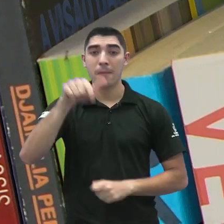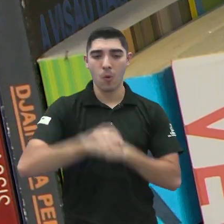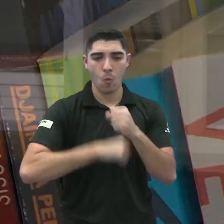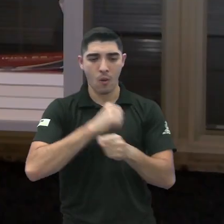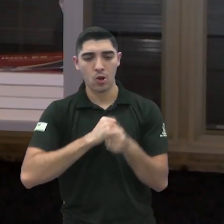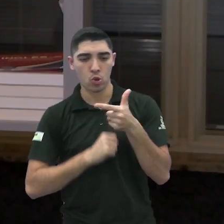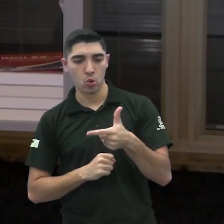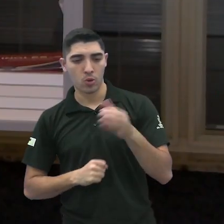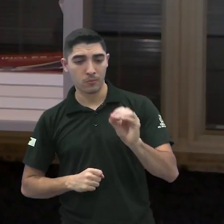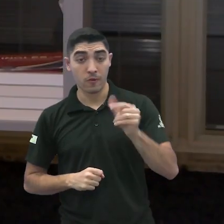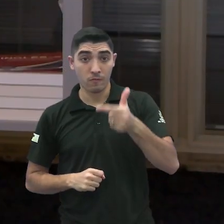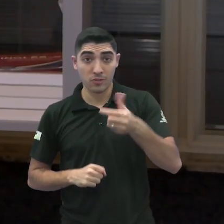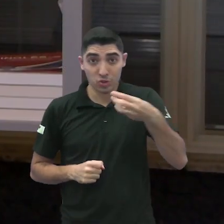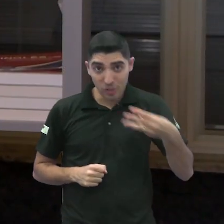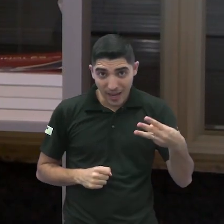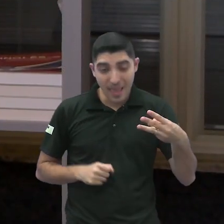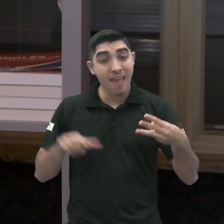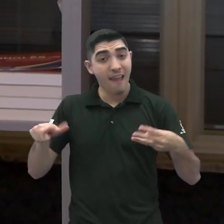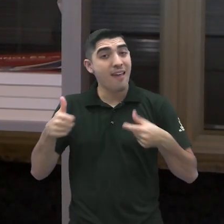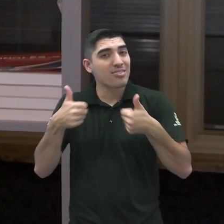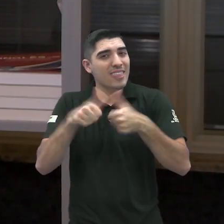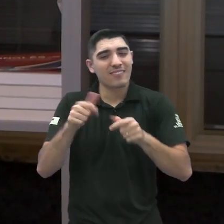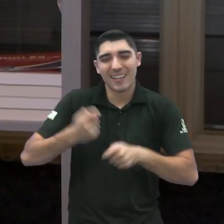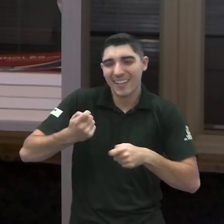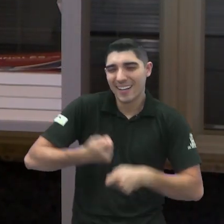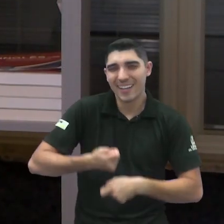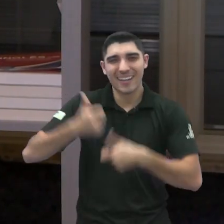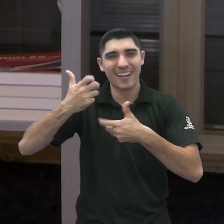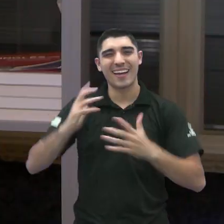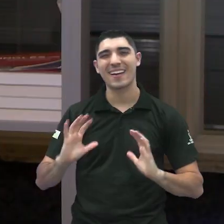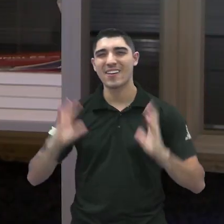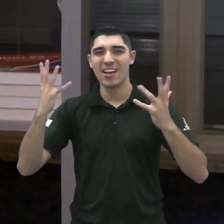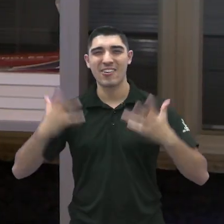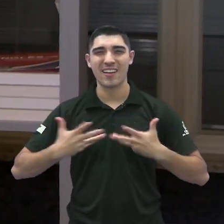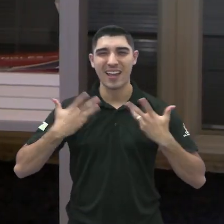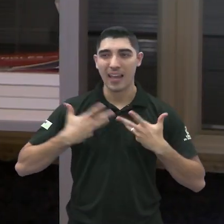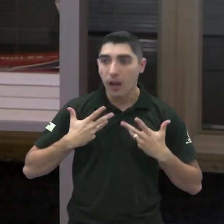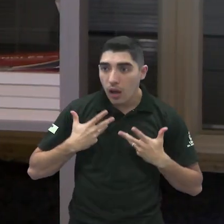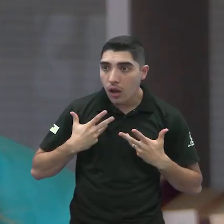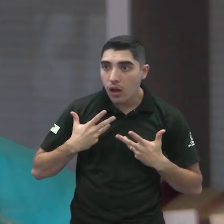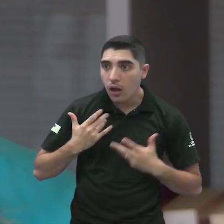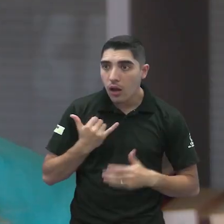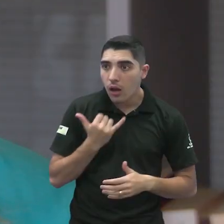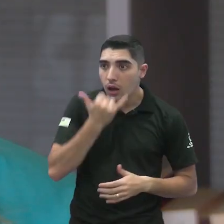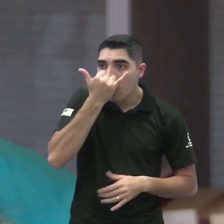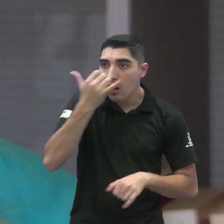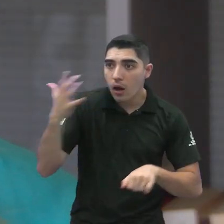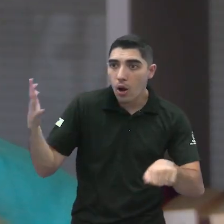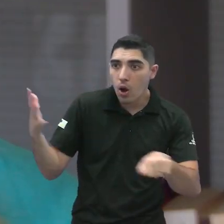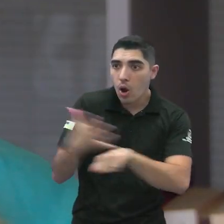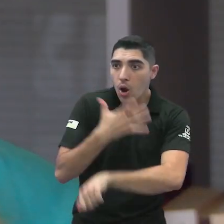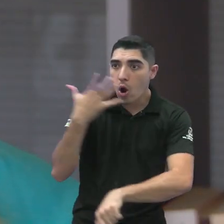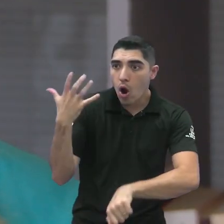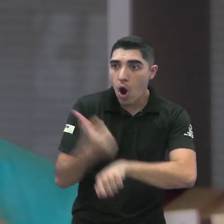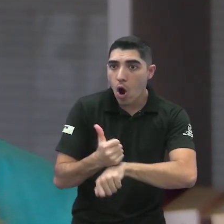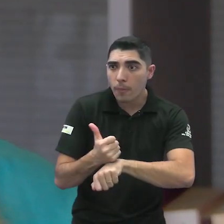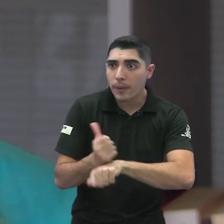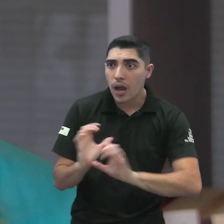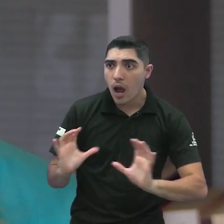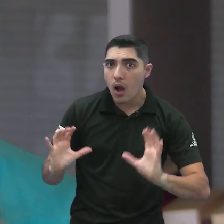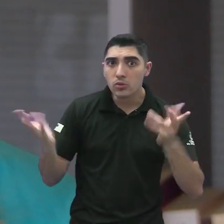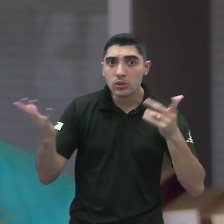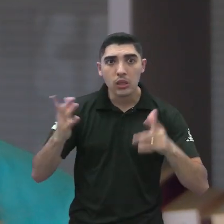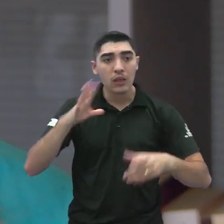vestibulares. Mas no fim de 2023, enquanto estava curtindo a virada de ano, descobriu que tomou um golpe e